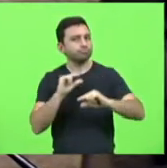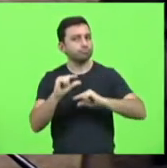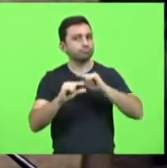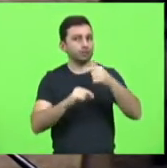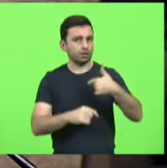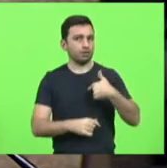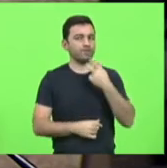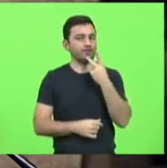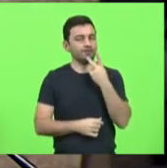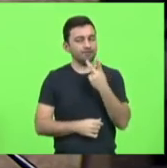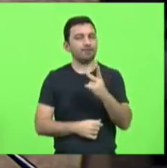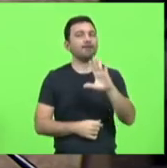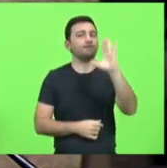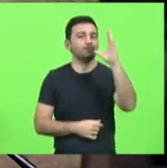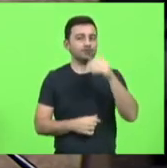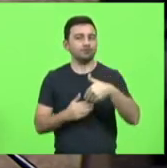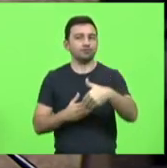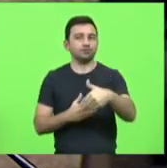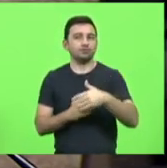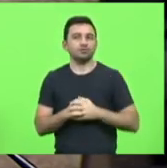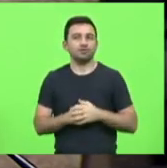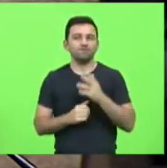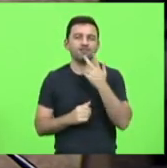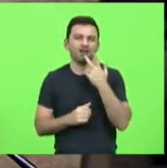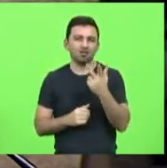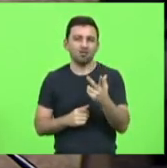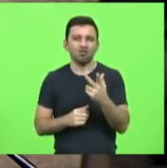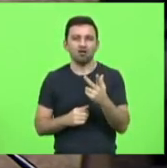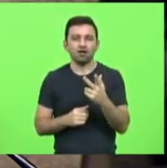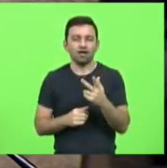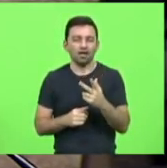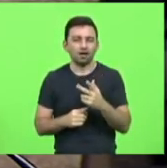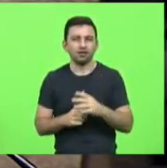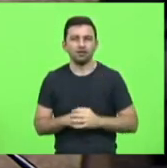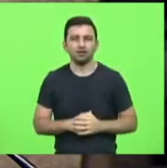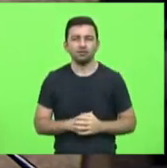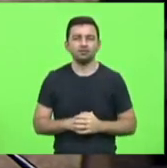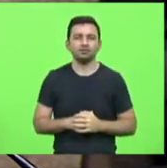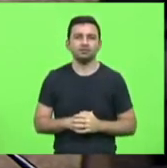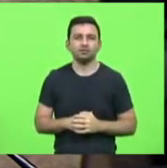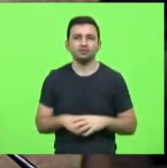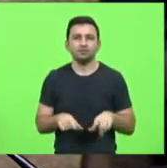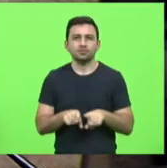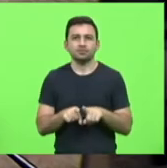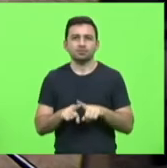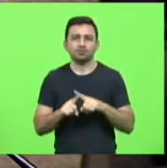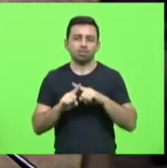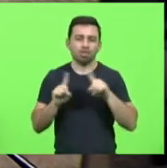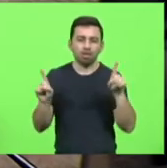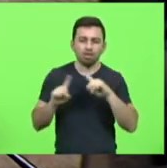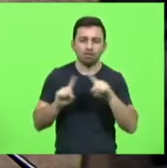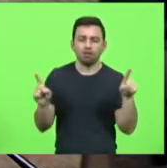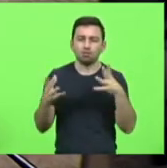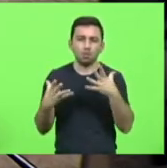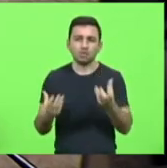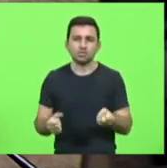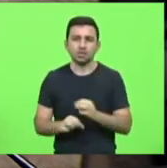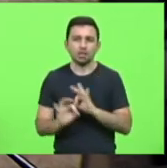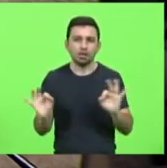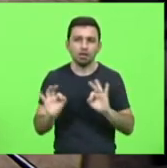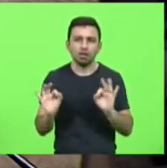está acontecendo. Falam em negacionismo, negacionista, e eu falei que o